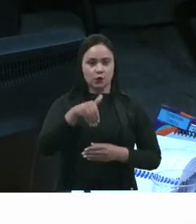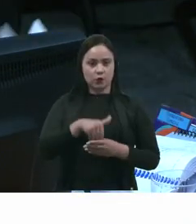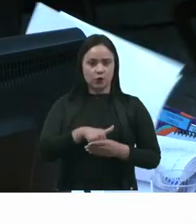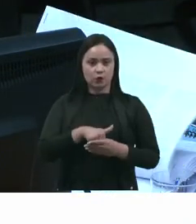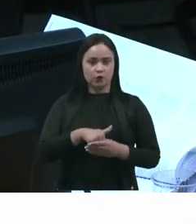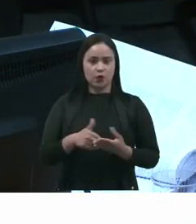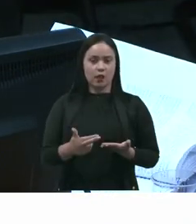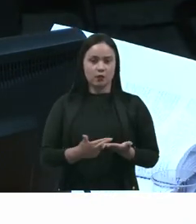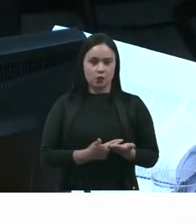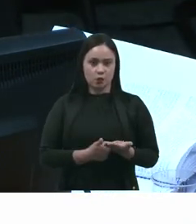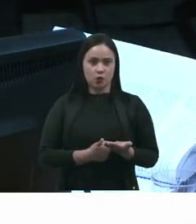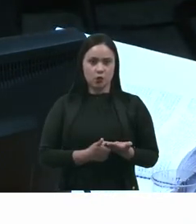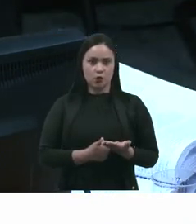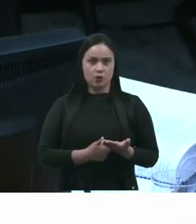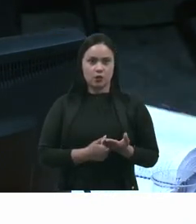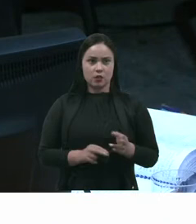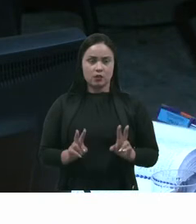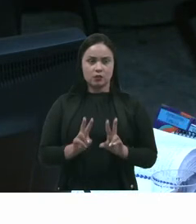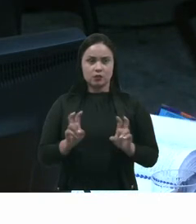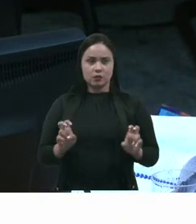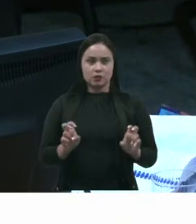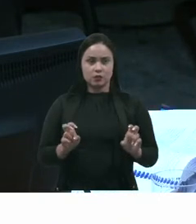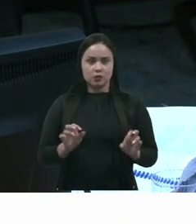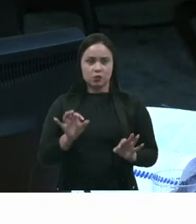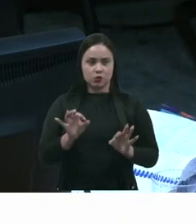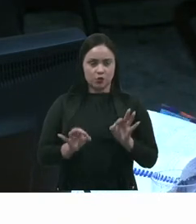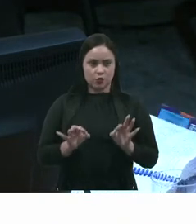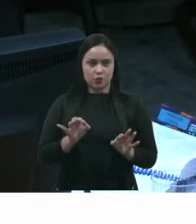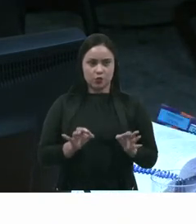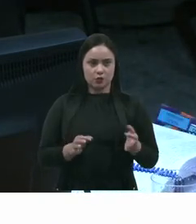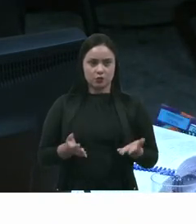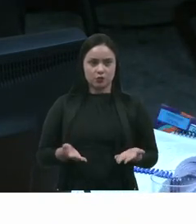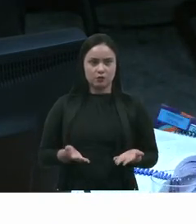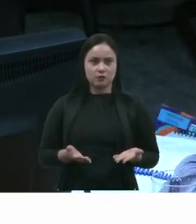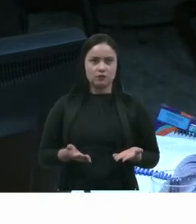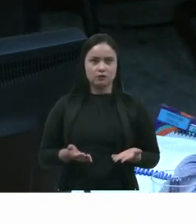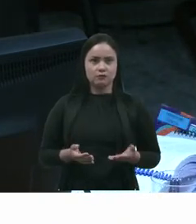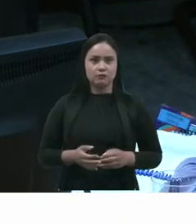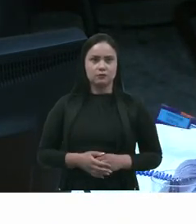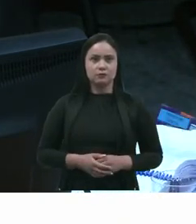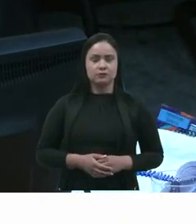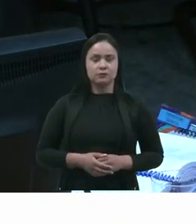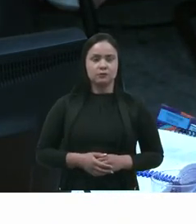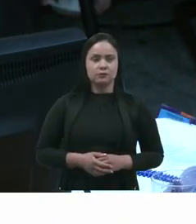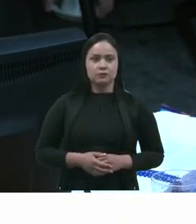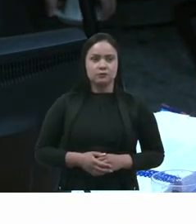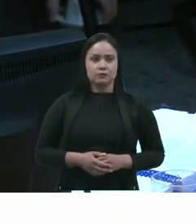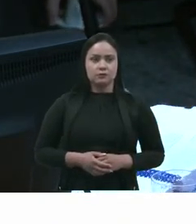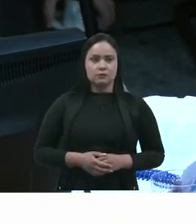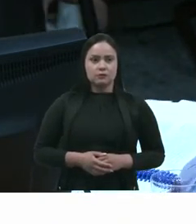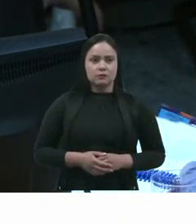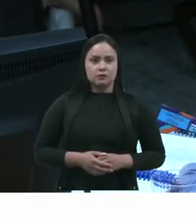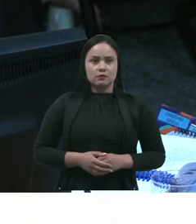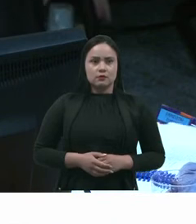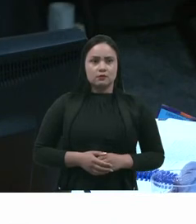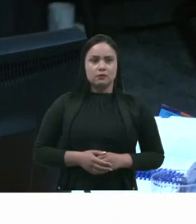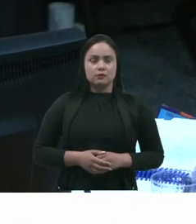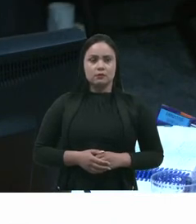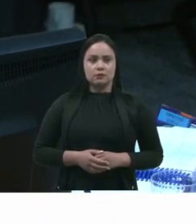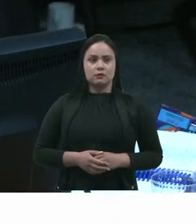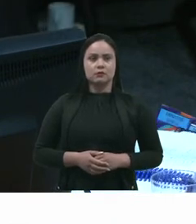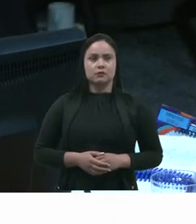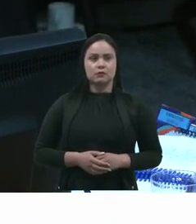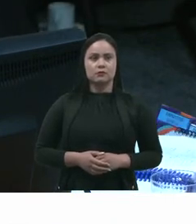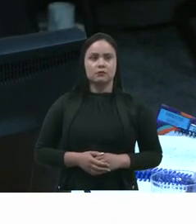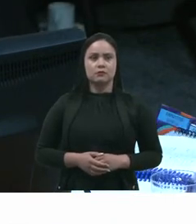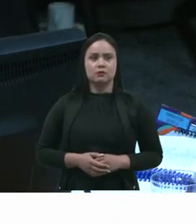o voto do relator nessa questão jurídica, eminentemente jurídica, embora eu cumprimente